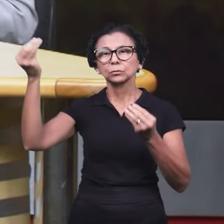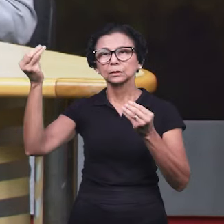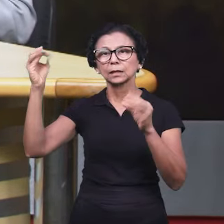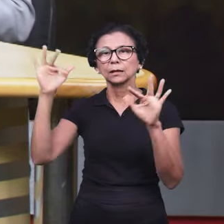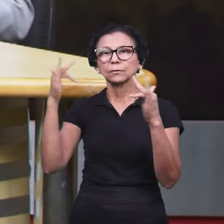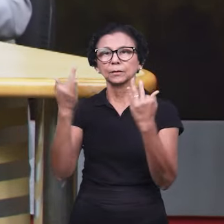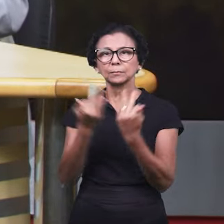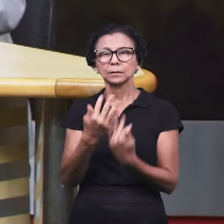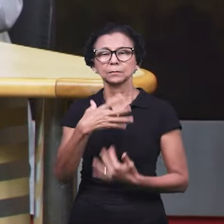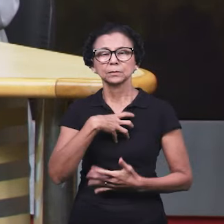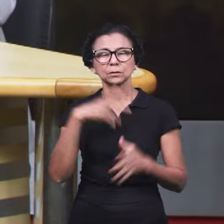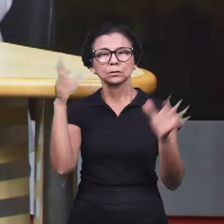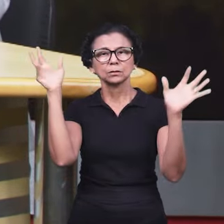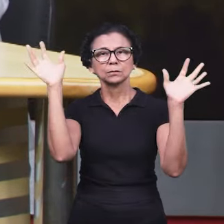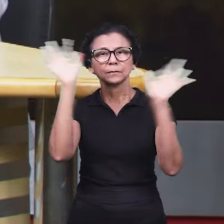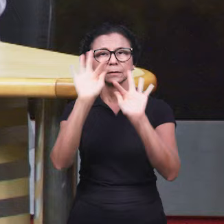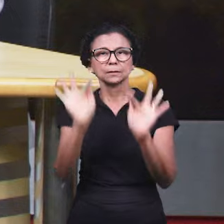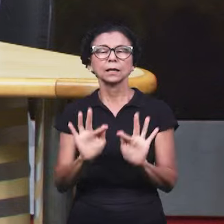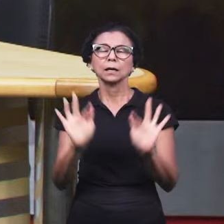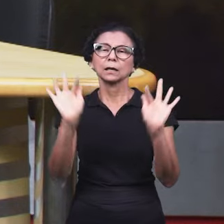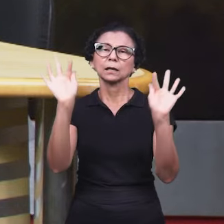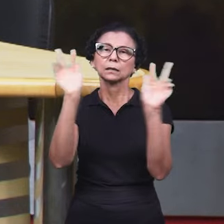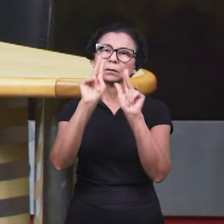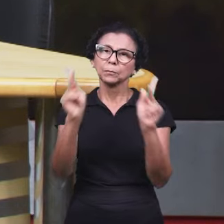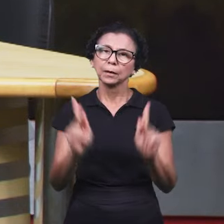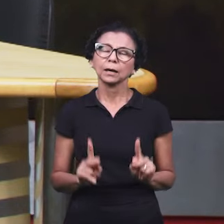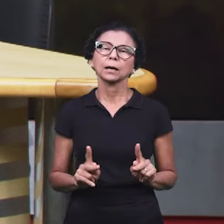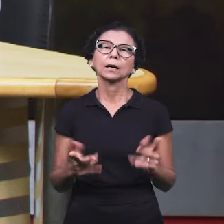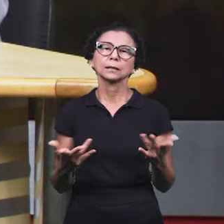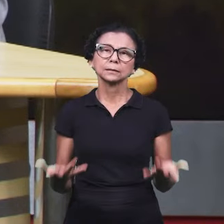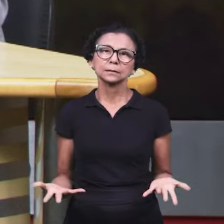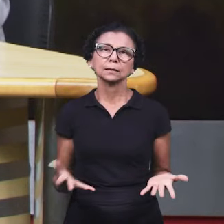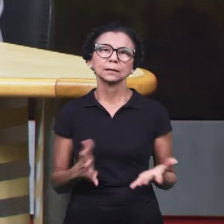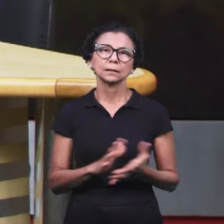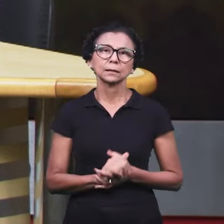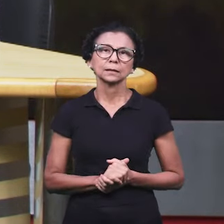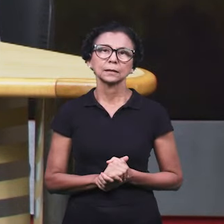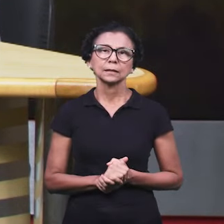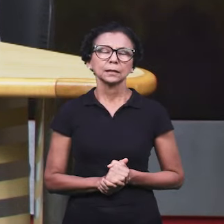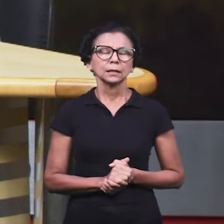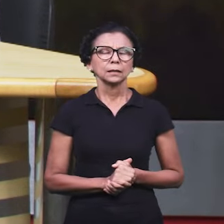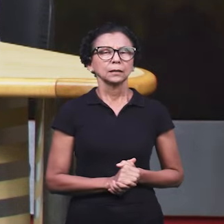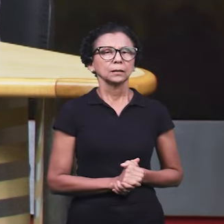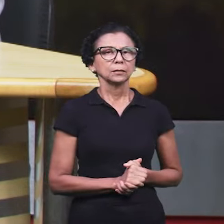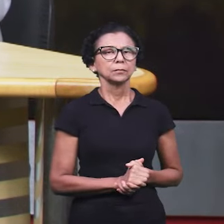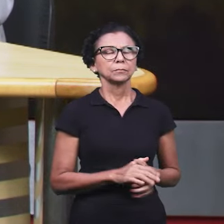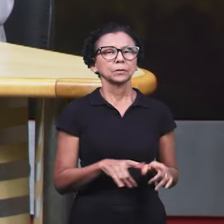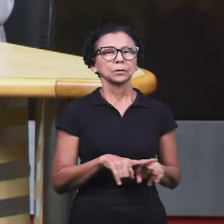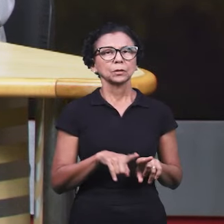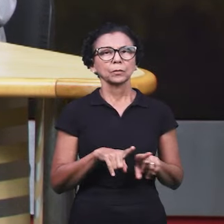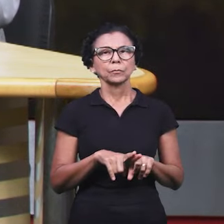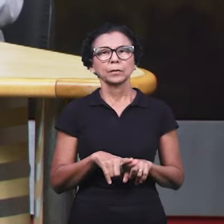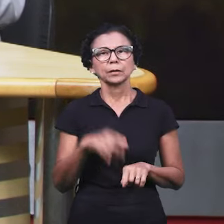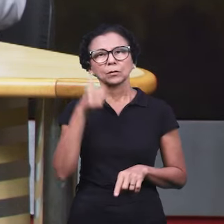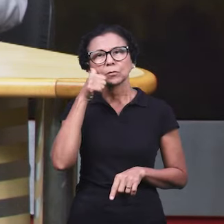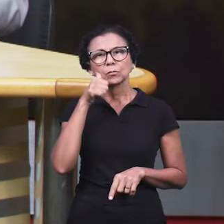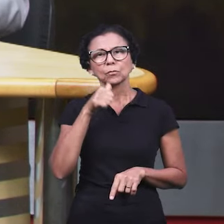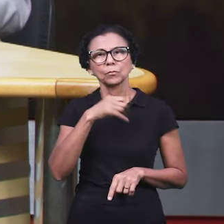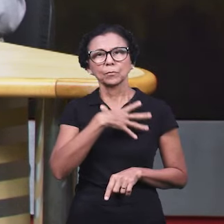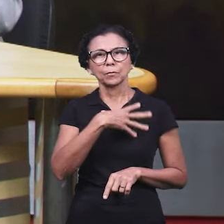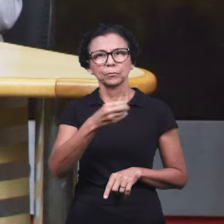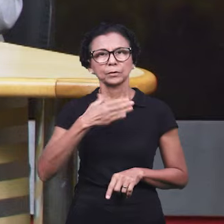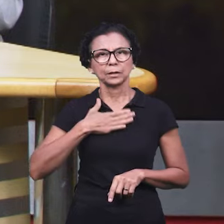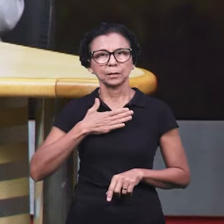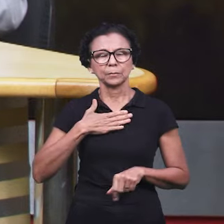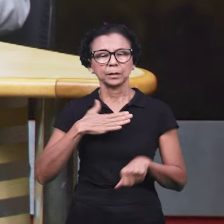felicidade né Eh eu conversei inclusive com a minha filha sobre isso eu falei assim olha só Se existisse uma máquina